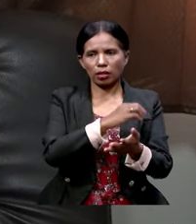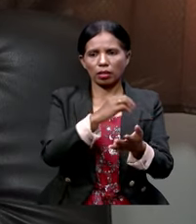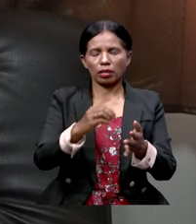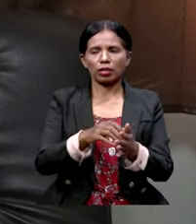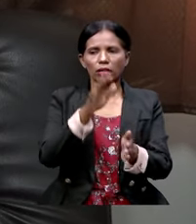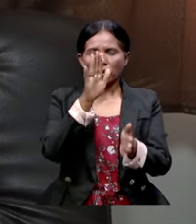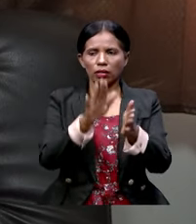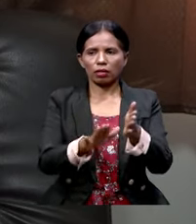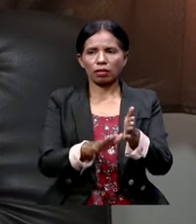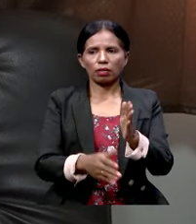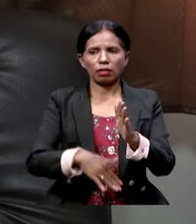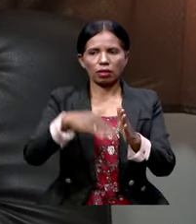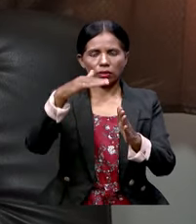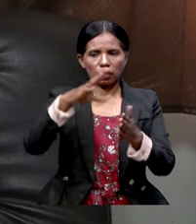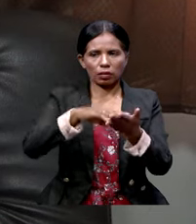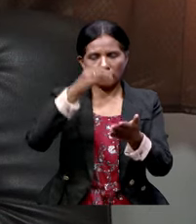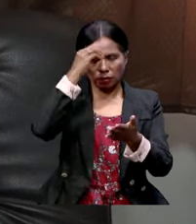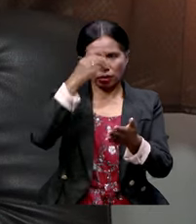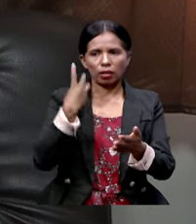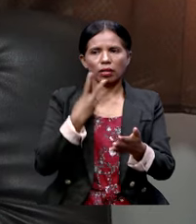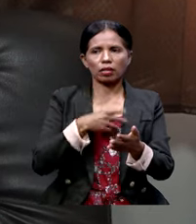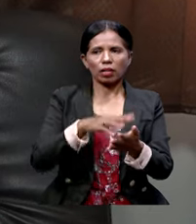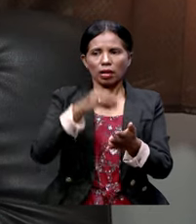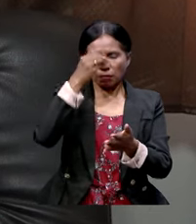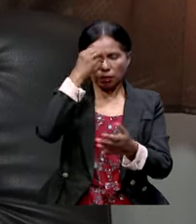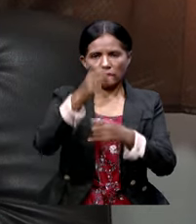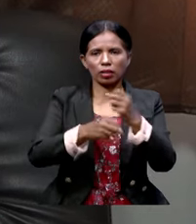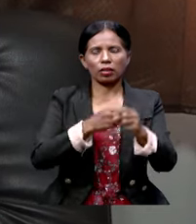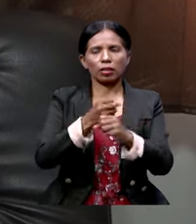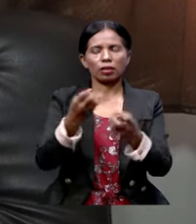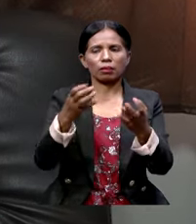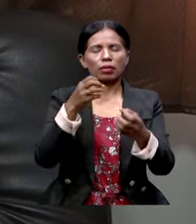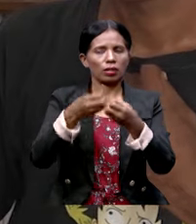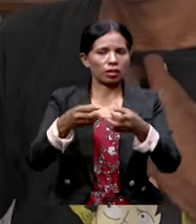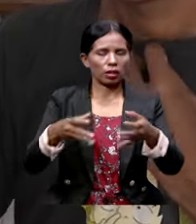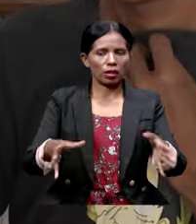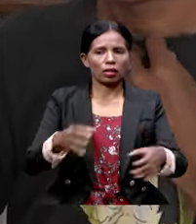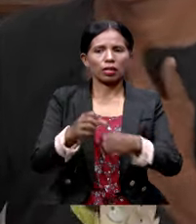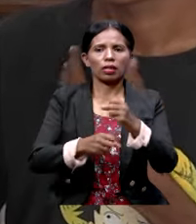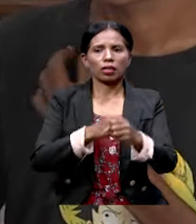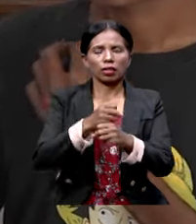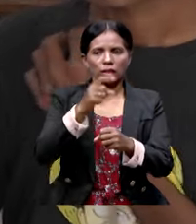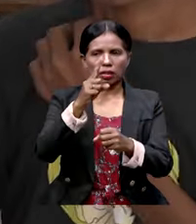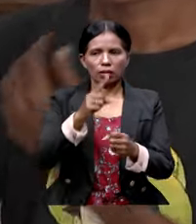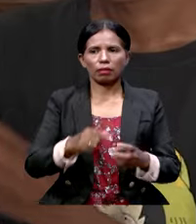velocidade, pela asli eu falo aprendizagem. Significa que aprende durante a barra, pela lá com filha falha, tina ainda dentro dela.